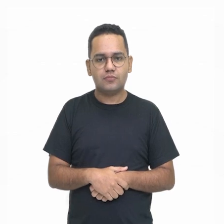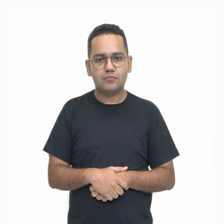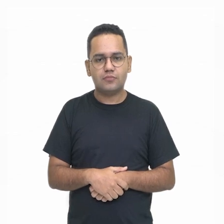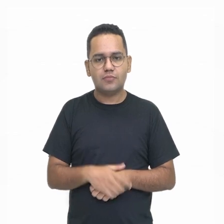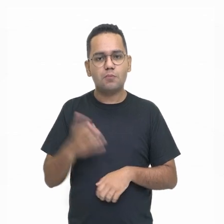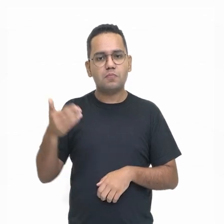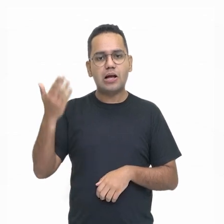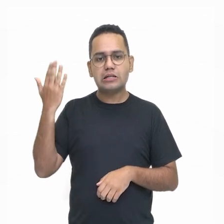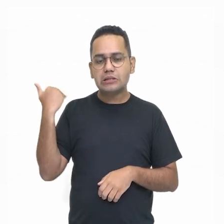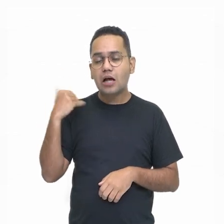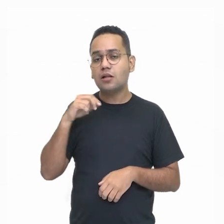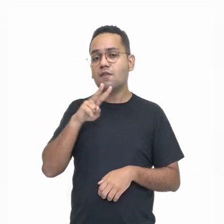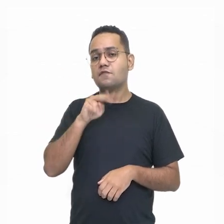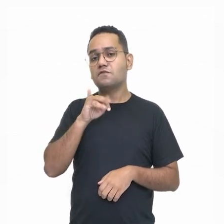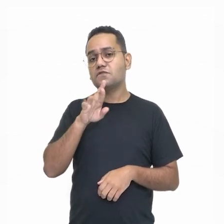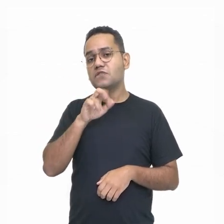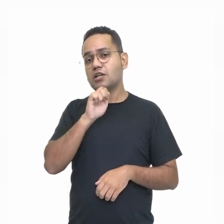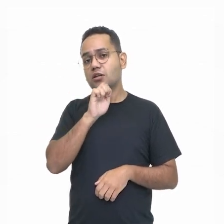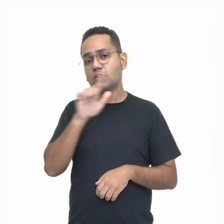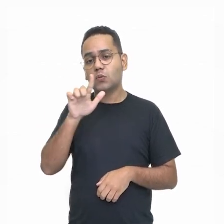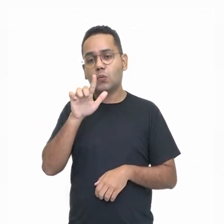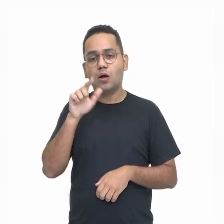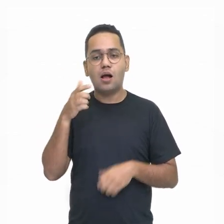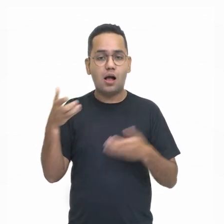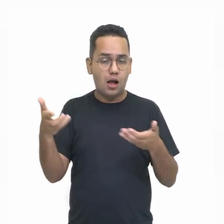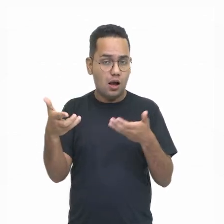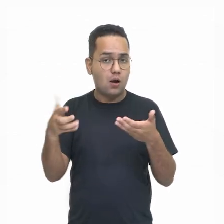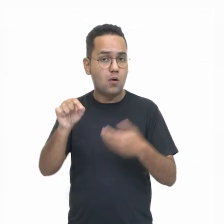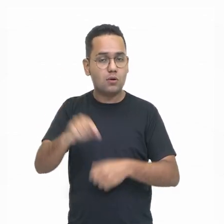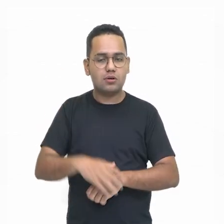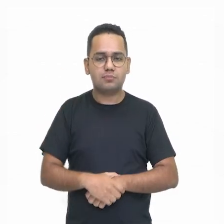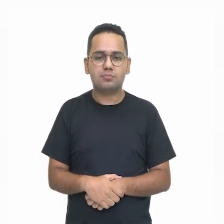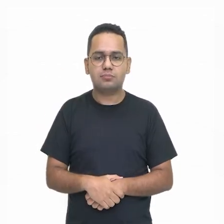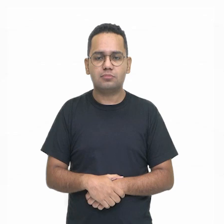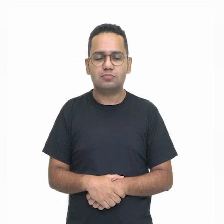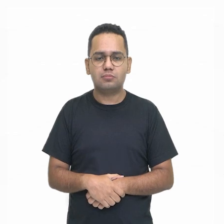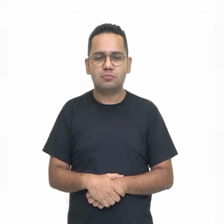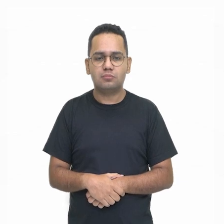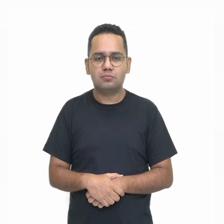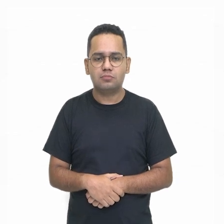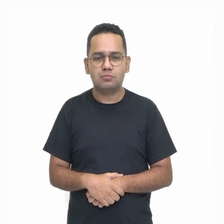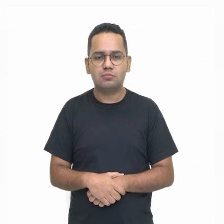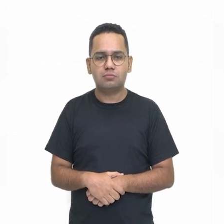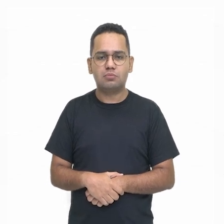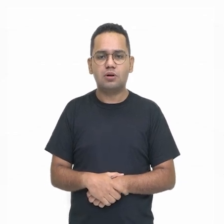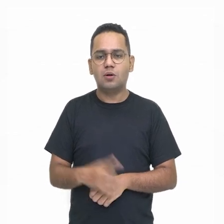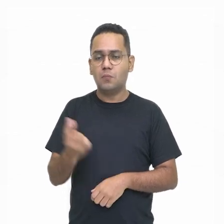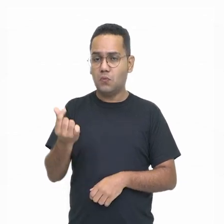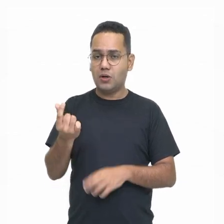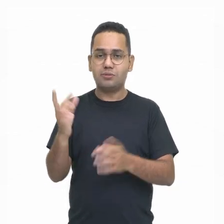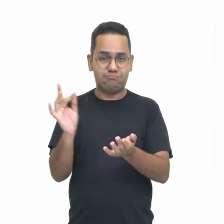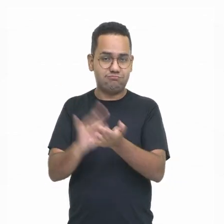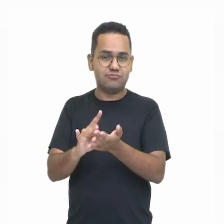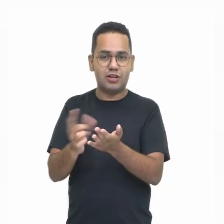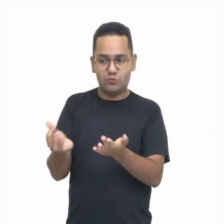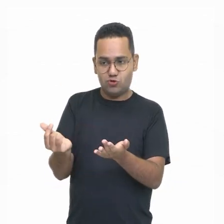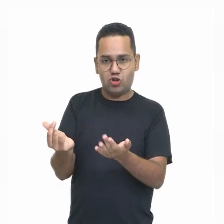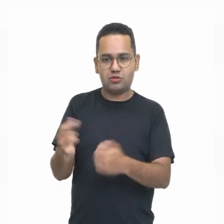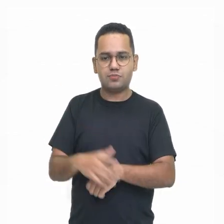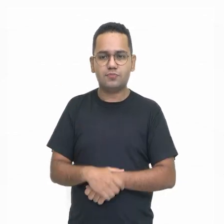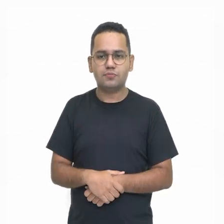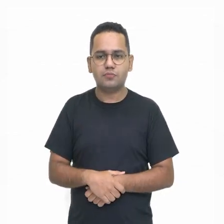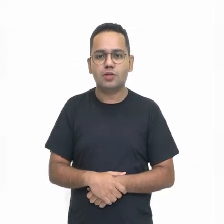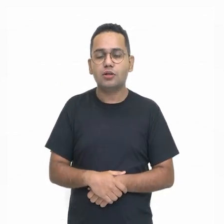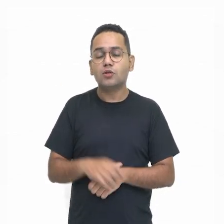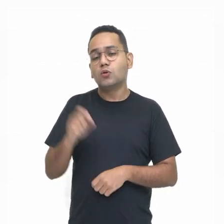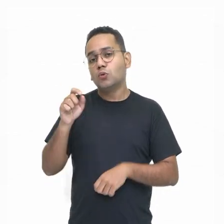virtual, agora nós temos aqui uma unidade que, de fato, é a moeda física. Então, finalmente, em julho de